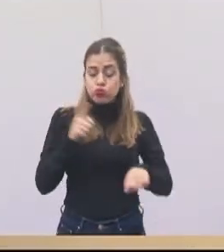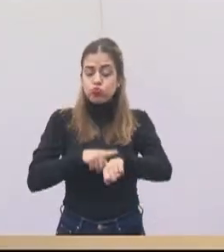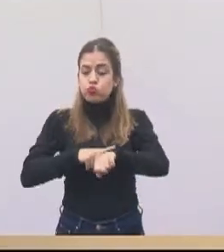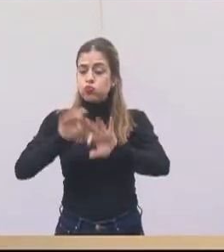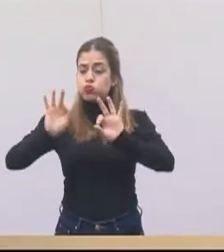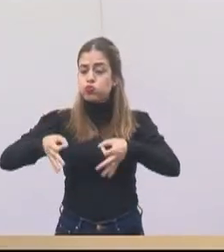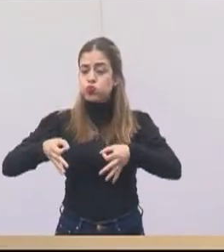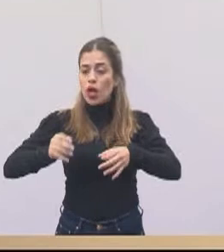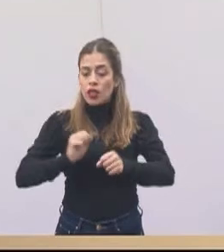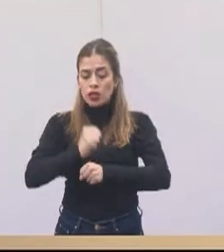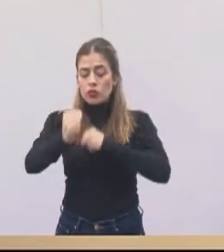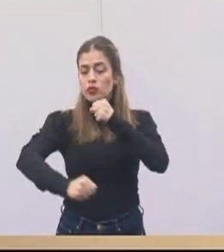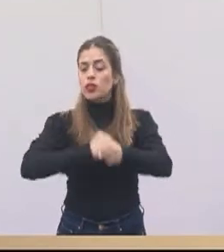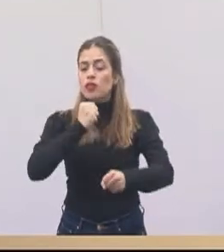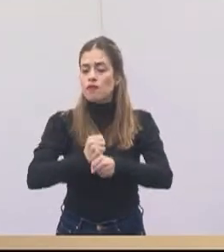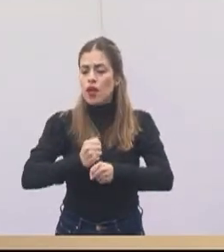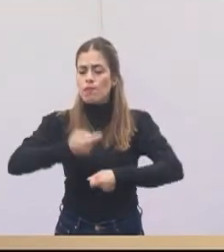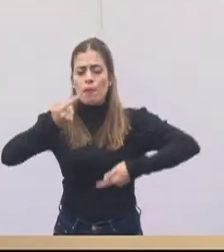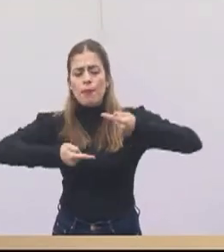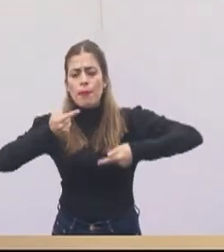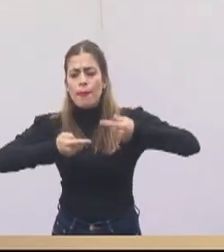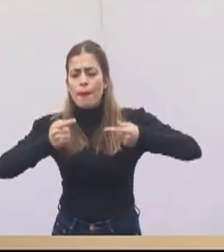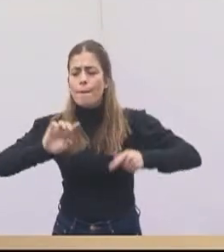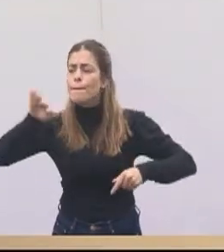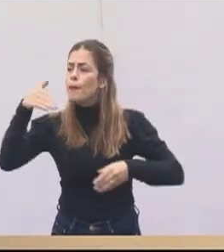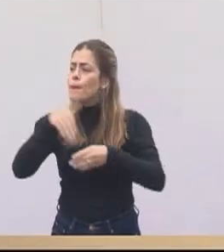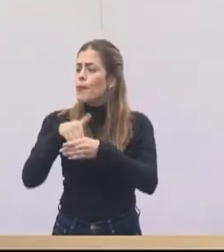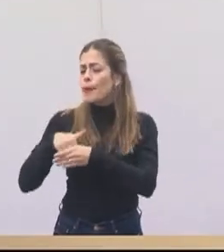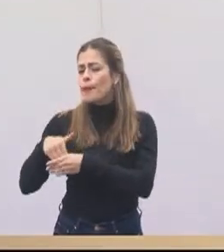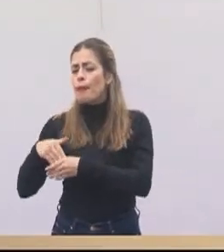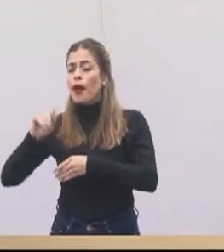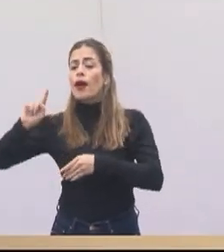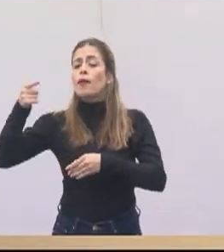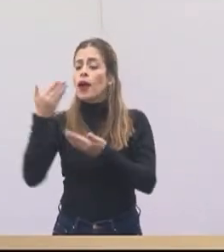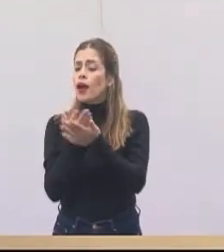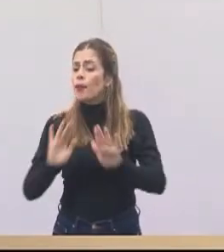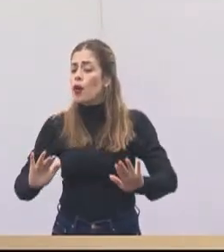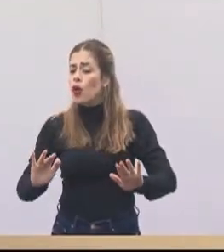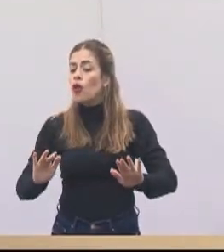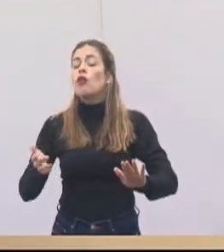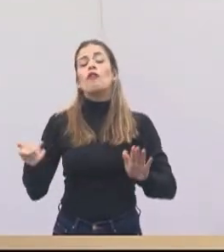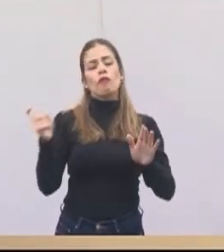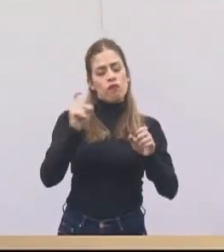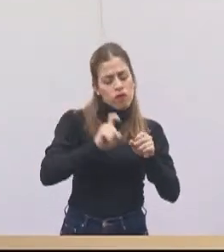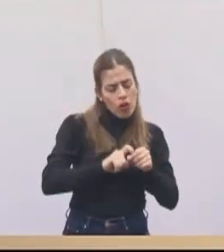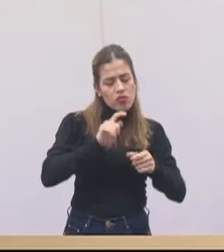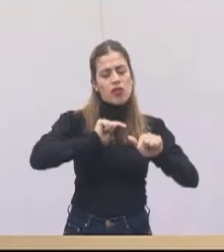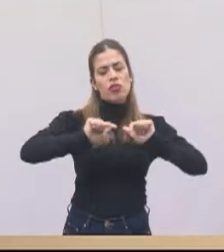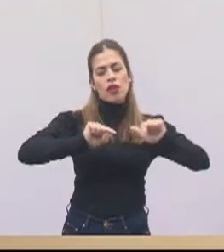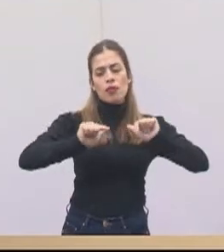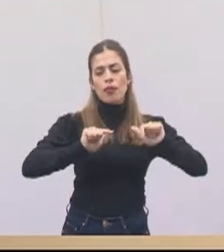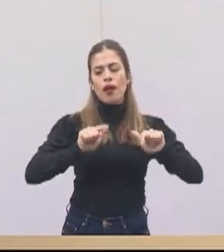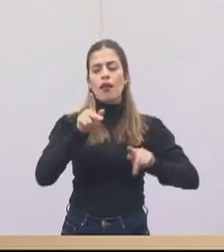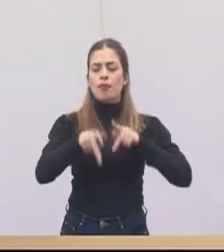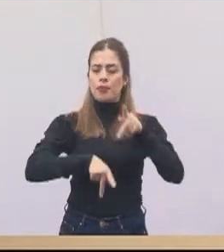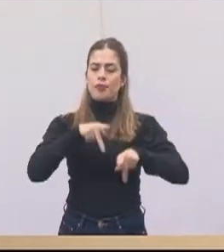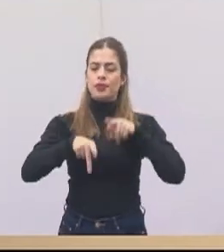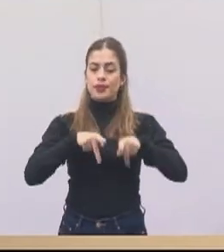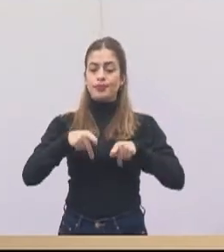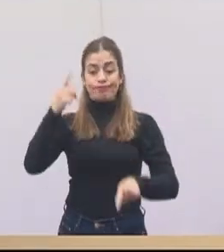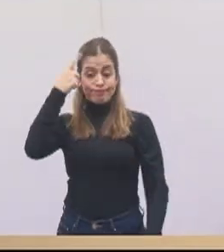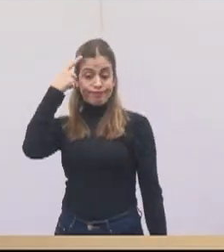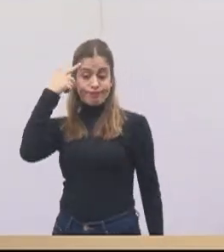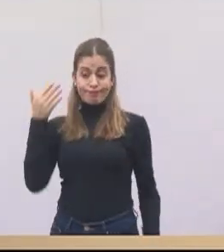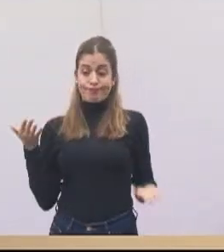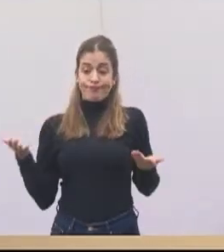a disputa que tem que ser feita. Passou o processo eleitoral, volta a trabalhar para o povo e para a população. Eu penso dessa maneira. Eu acho